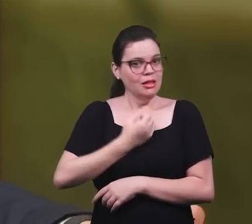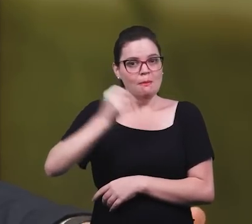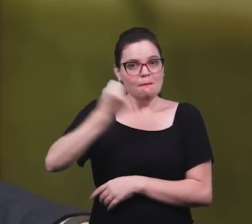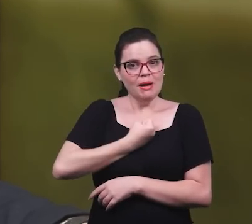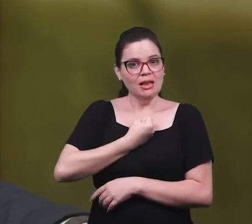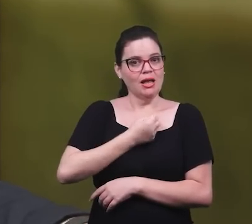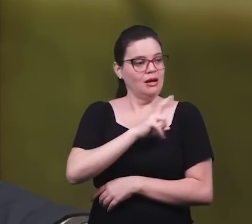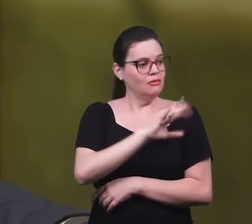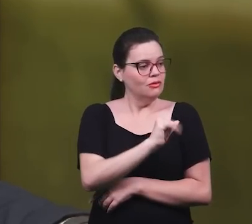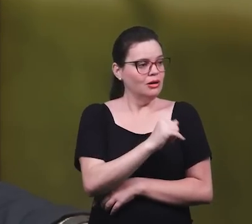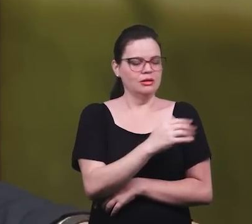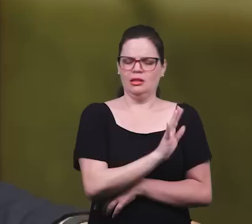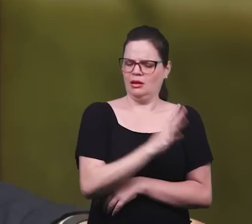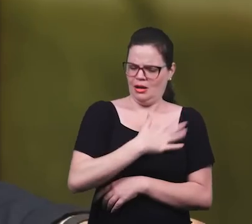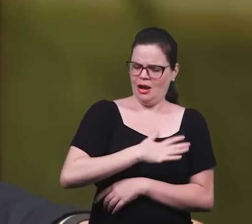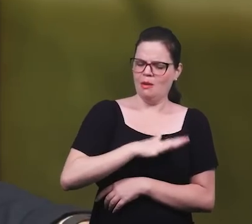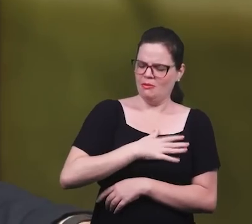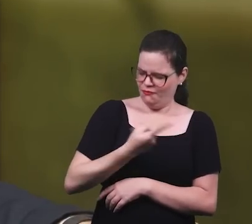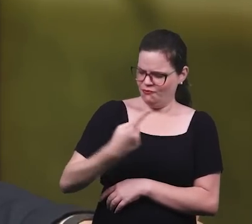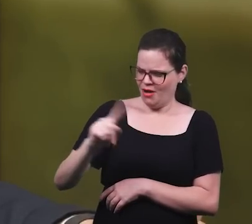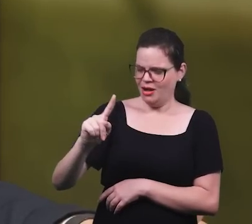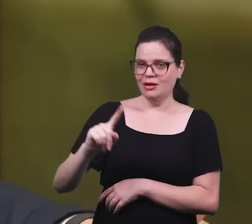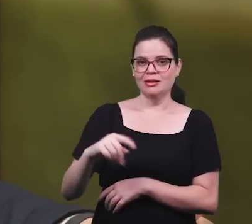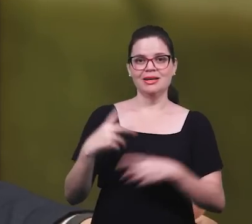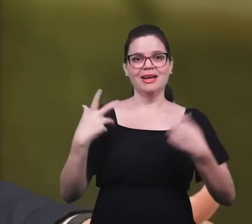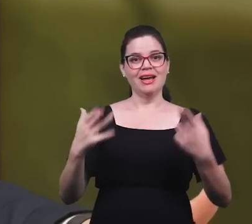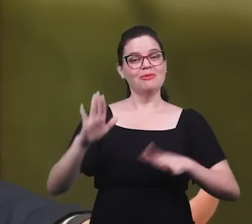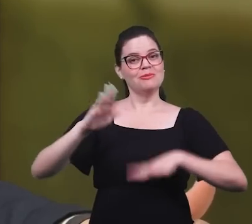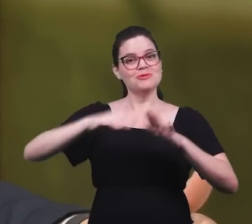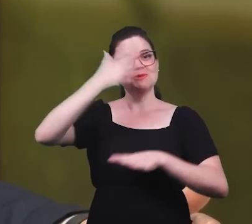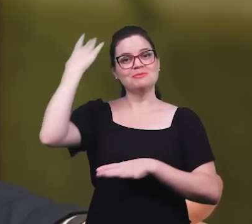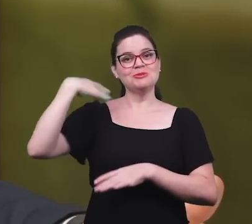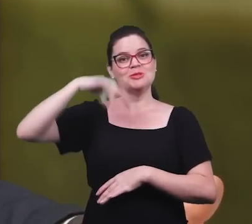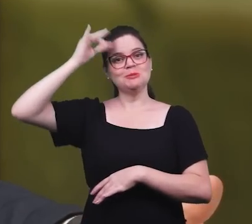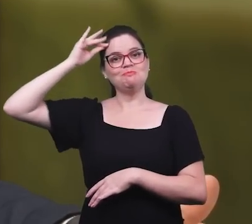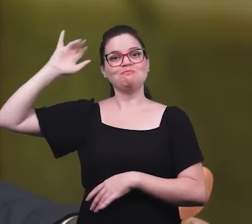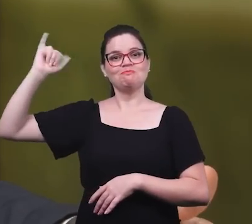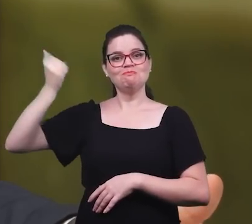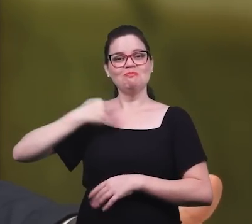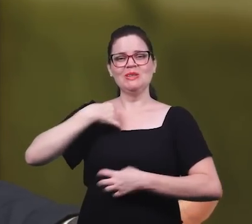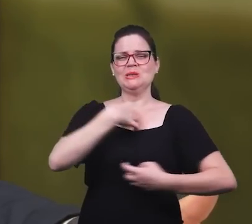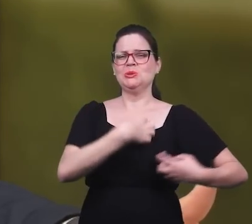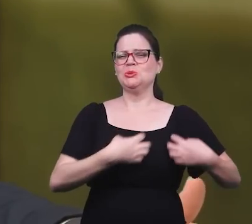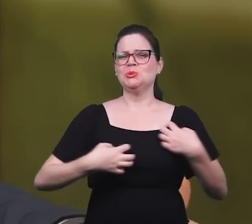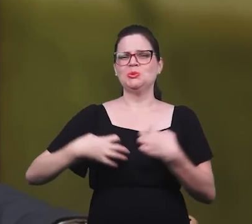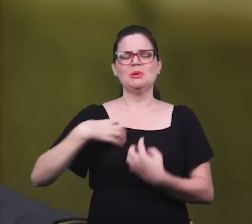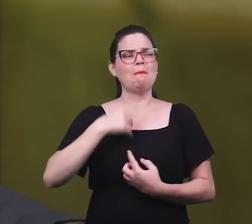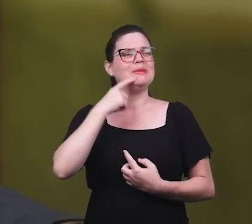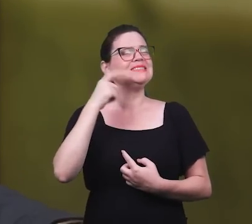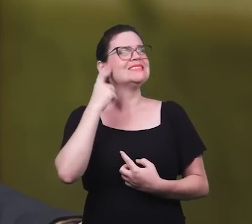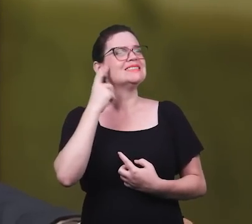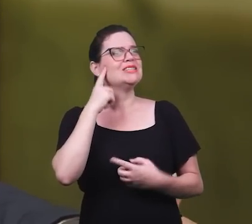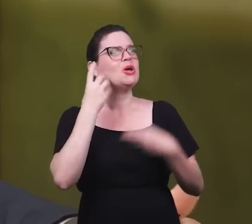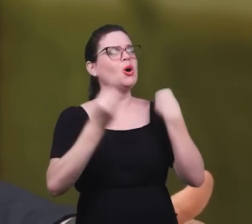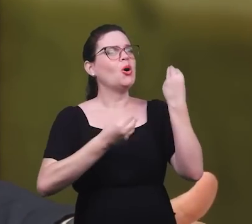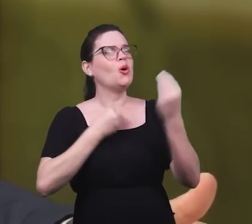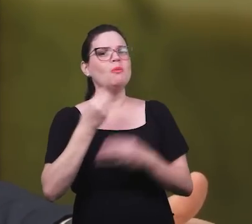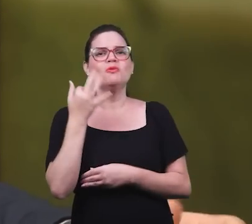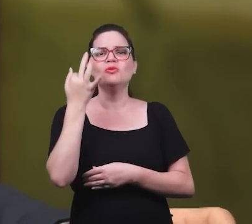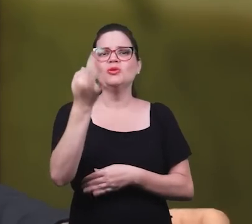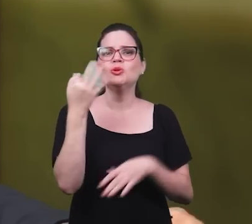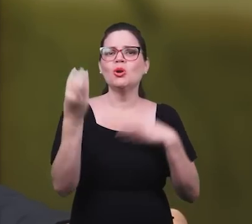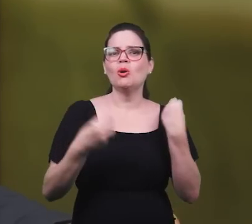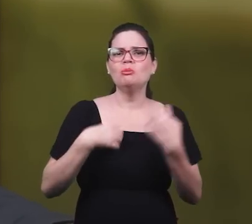um momento difícil. É um momento, às vezes, onde nós vemos muitas dores, tribulações, angústias. Às vezes fala assim, como vai ser o futuro dos